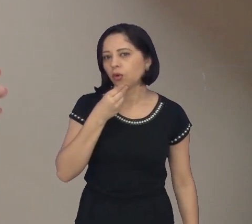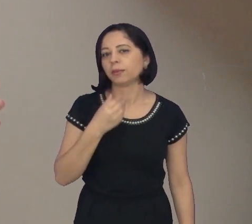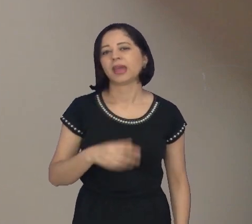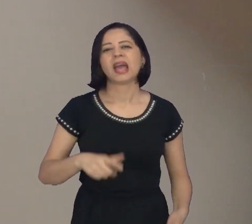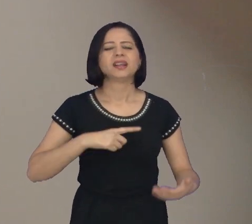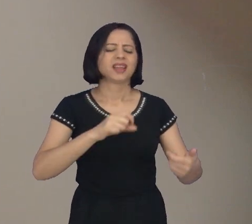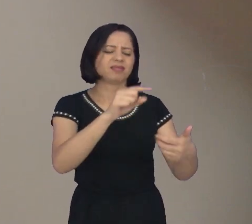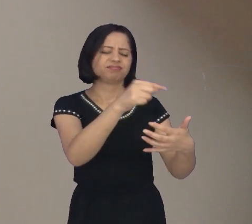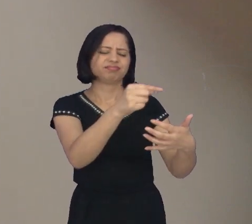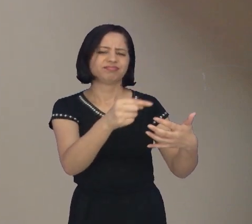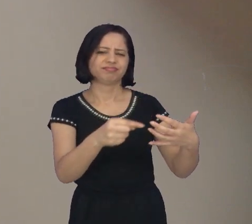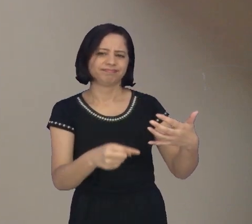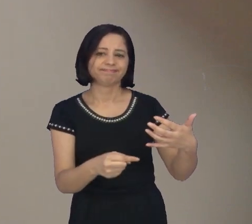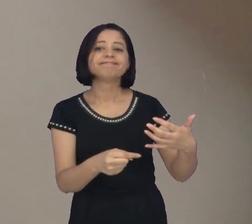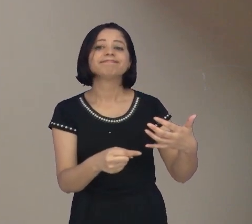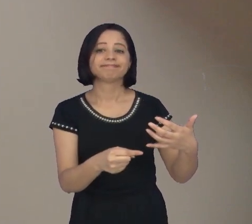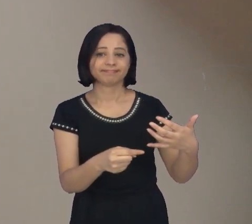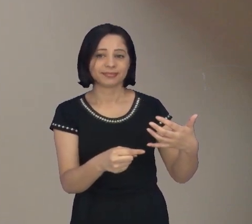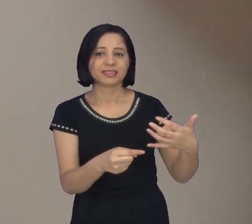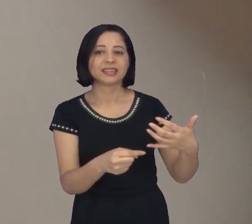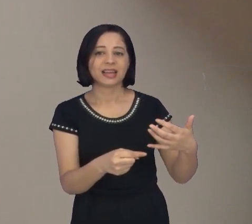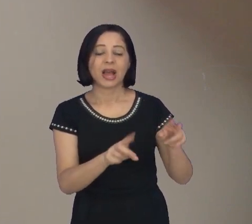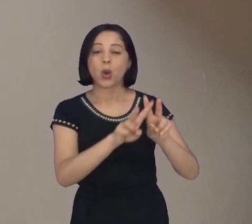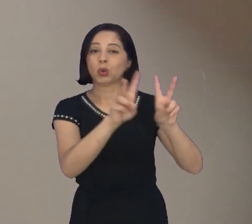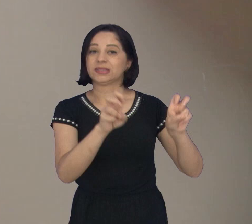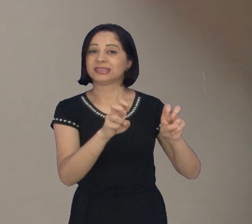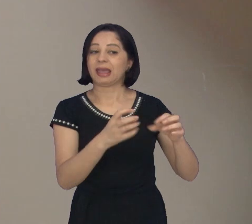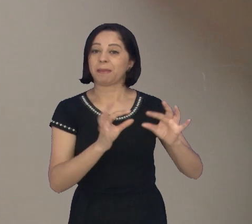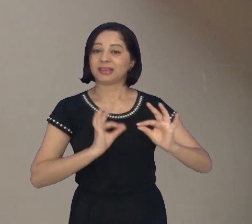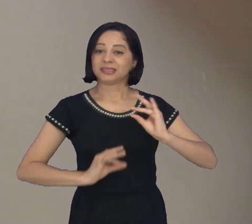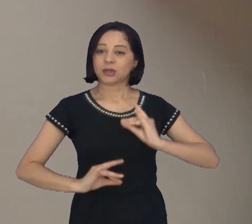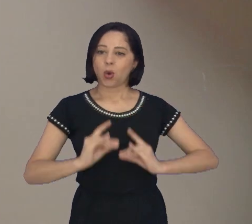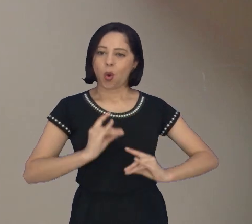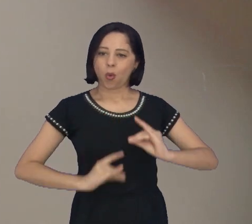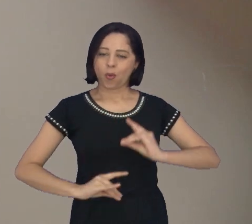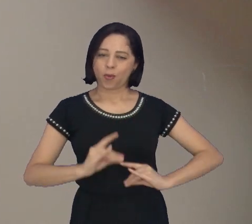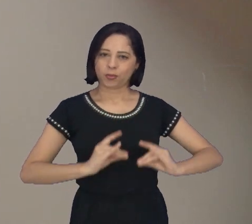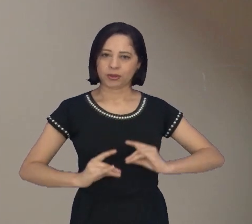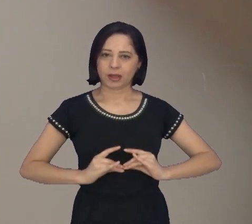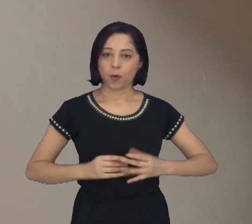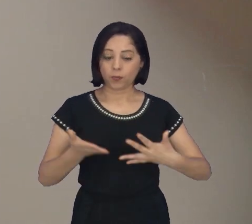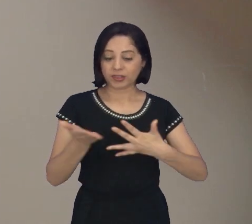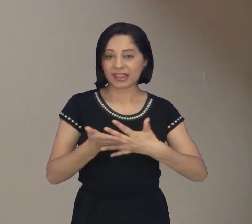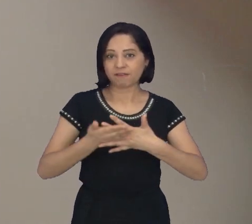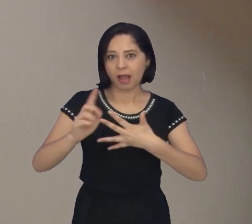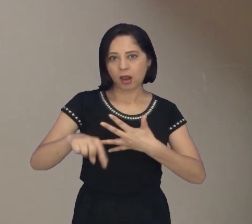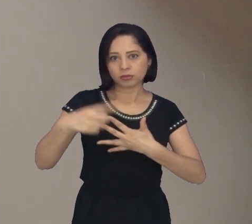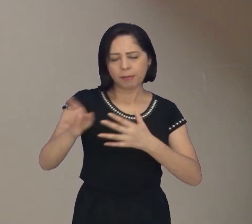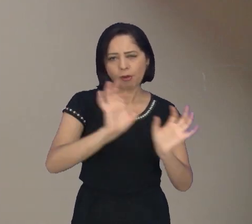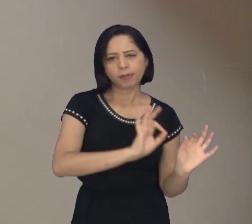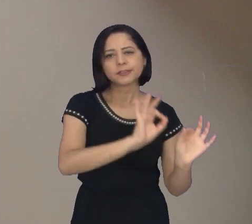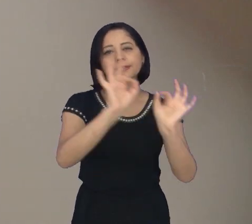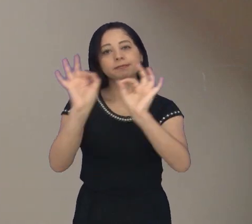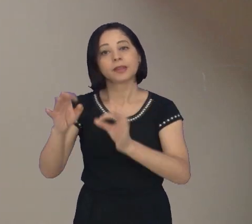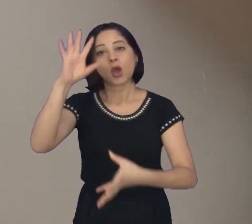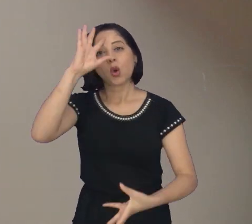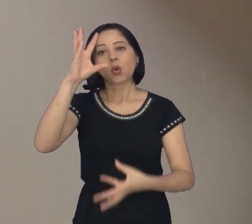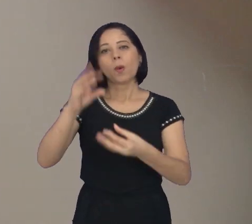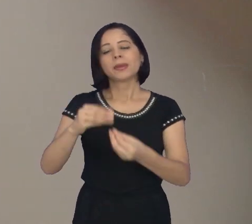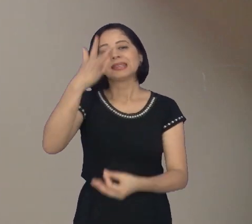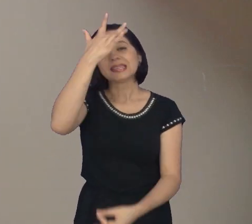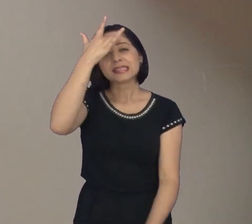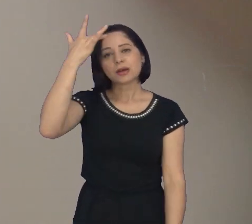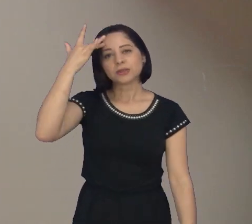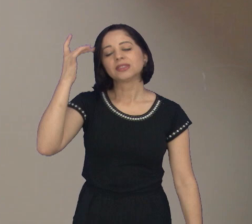vários motivos, entre eles questões hormonais. Na volta do intervalo, a gente vai entender melhor sobre a saúde mental